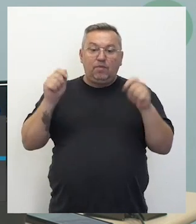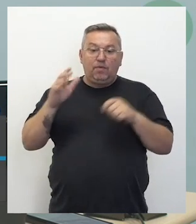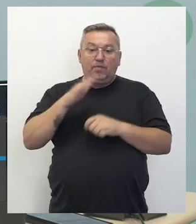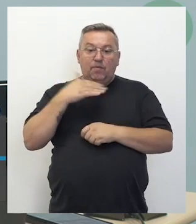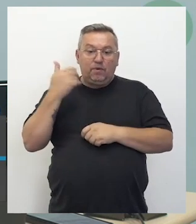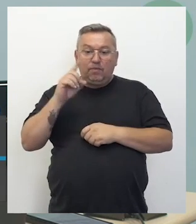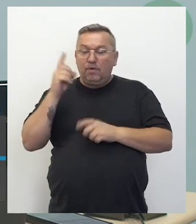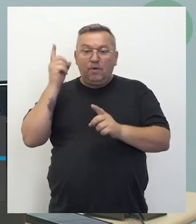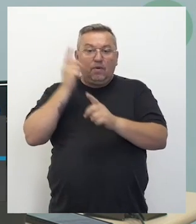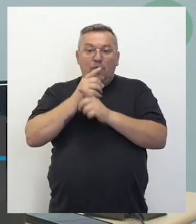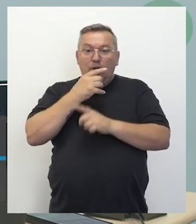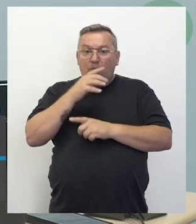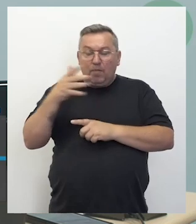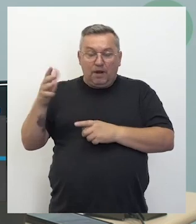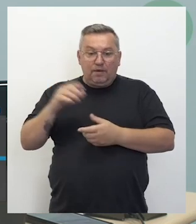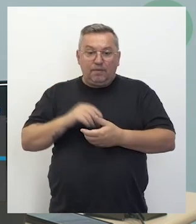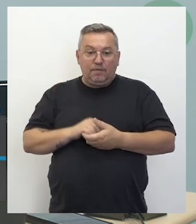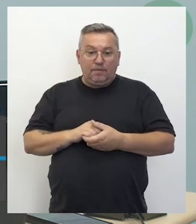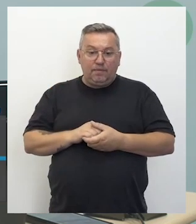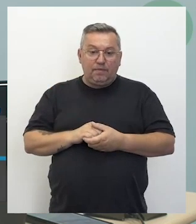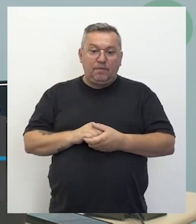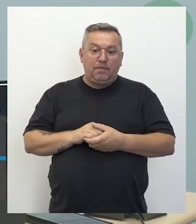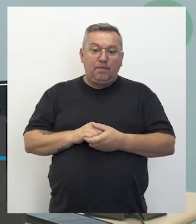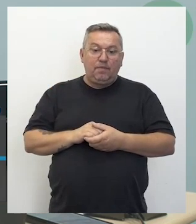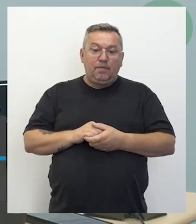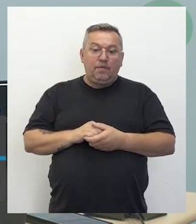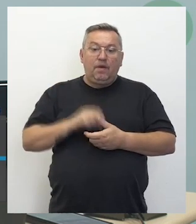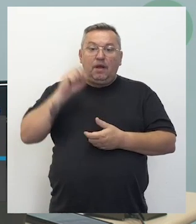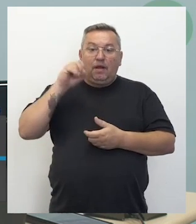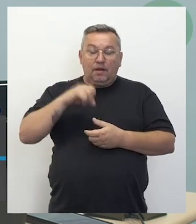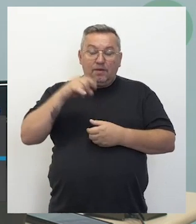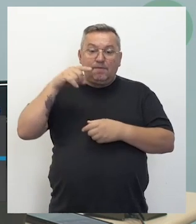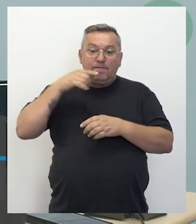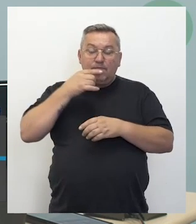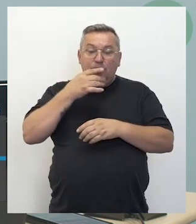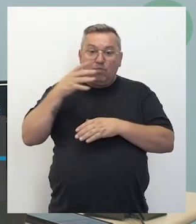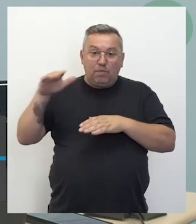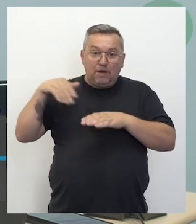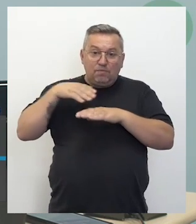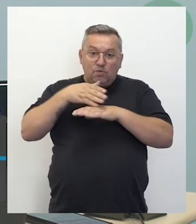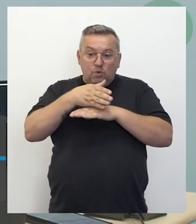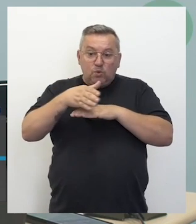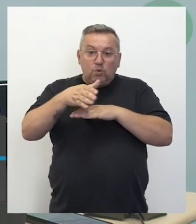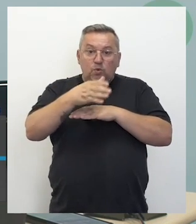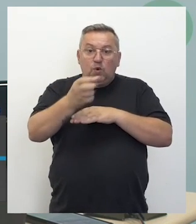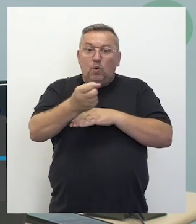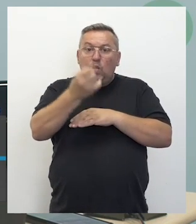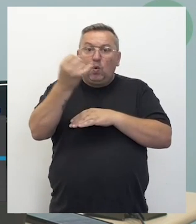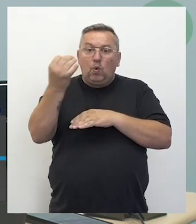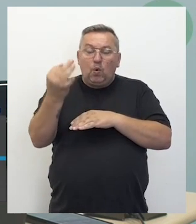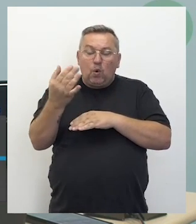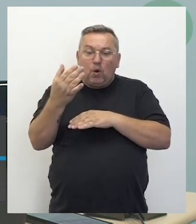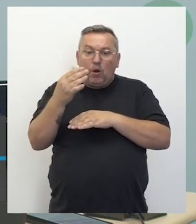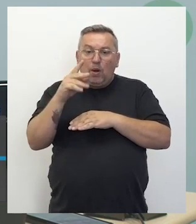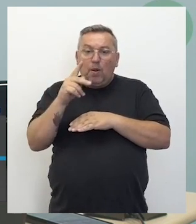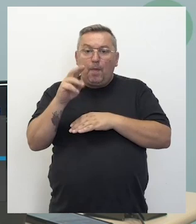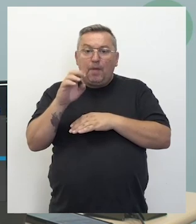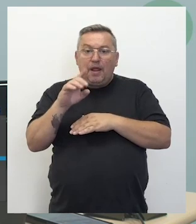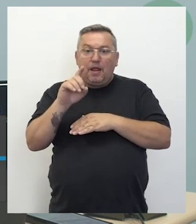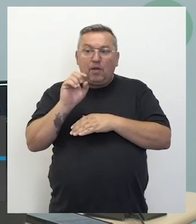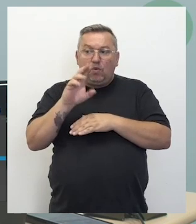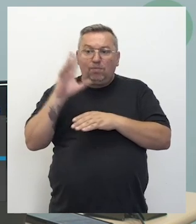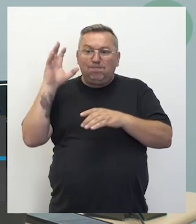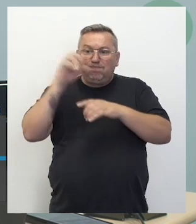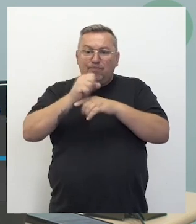por não encontrar o mar. Né? Aí, se eles vão em direção ao mar, imagina a quantidade de predadores que tem maior do que